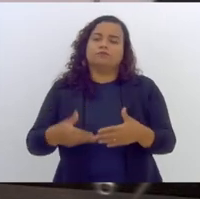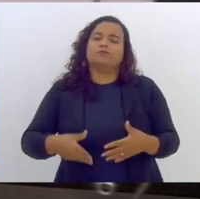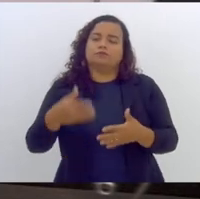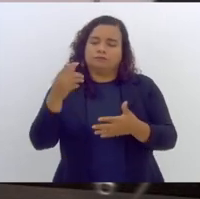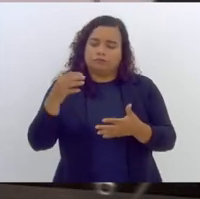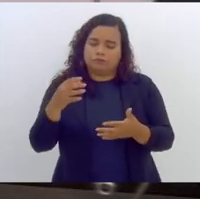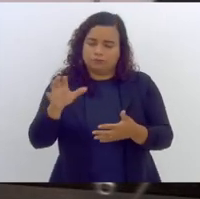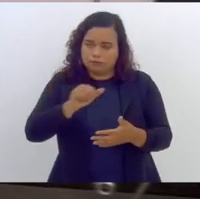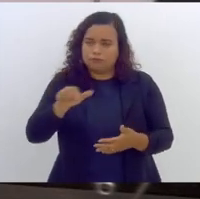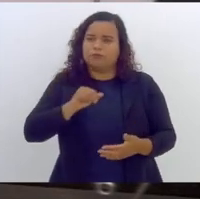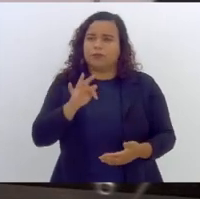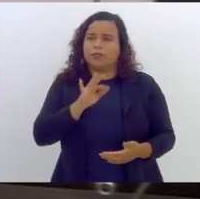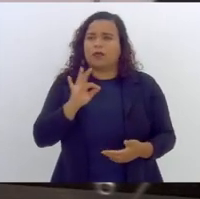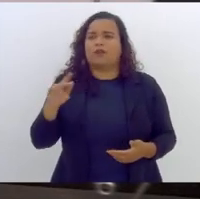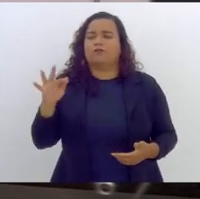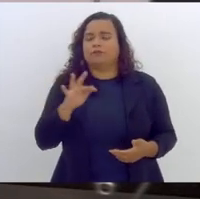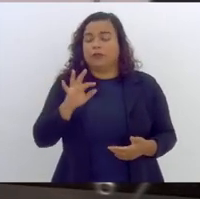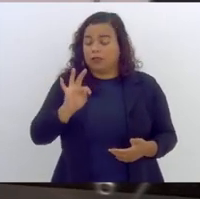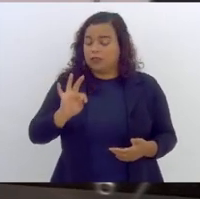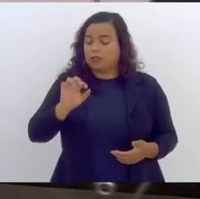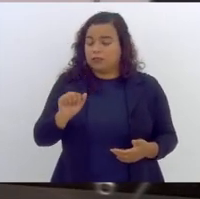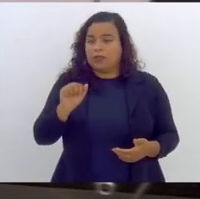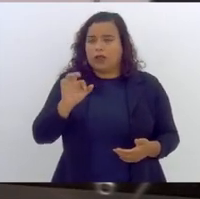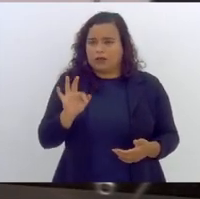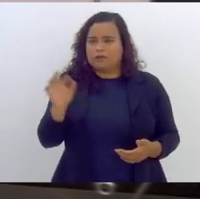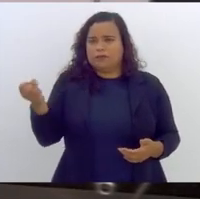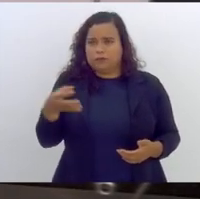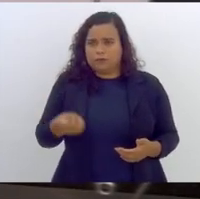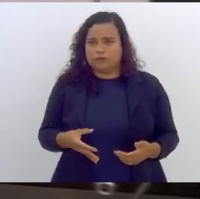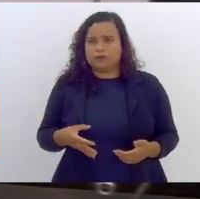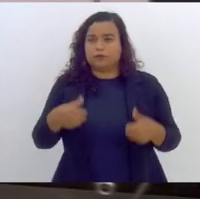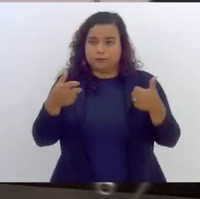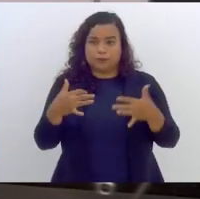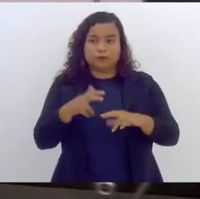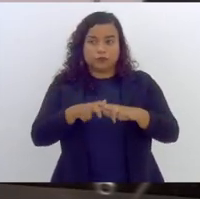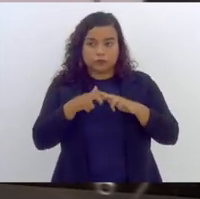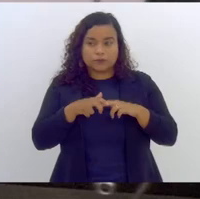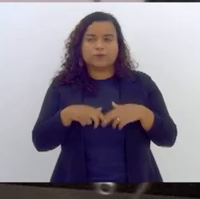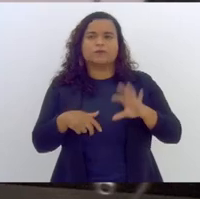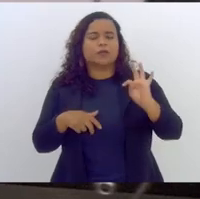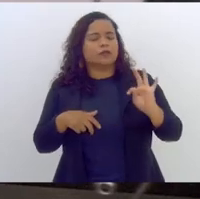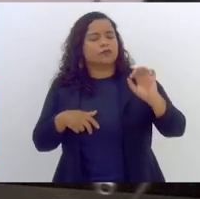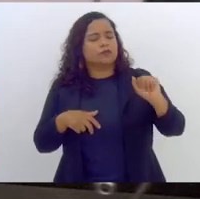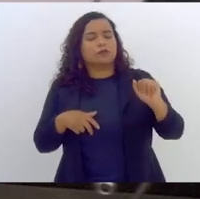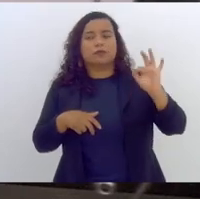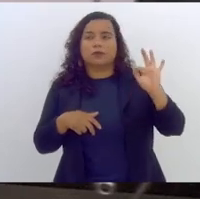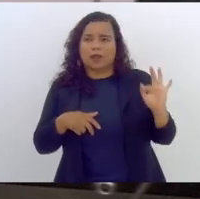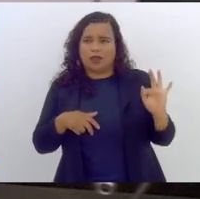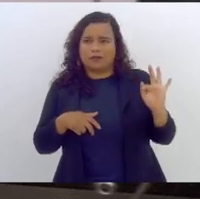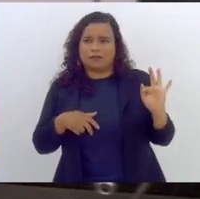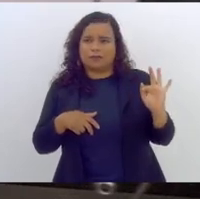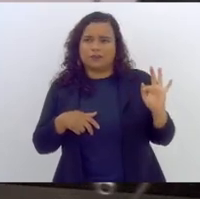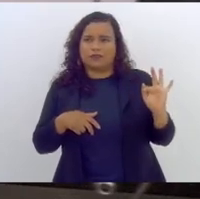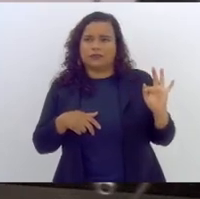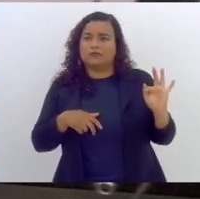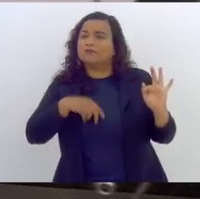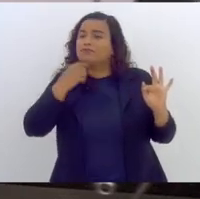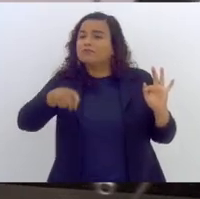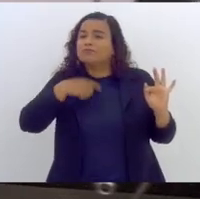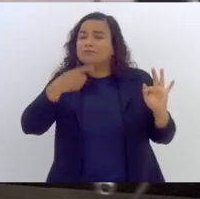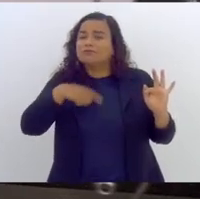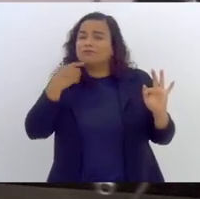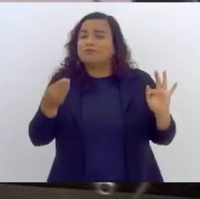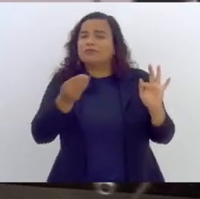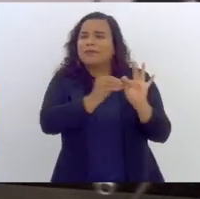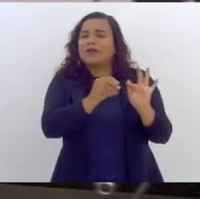porque como é que a gente consegue botar no táxi se não tem aumento de cargo é muito